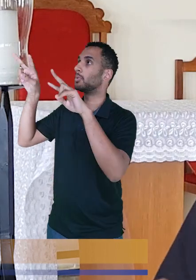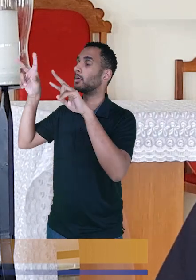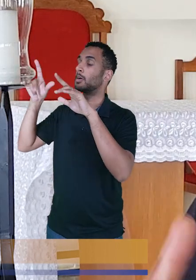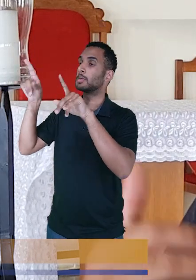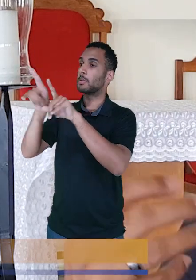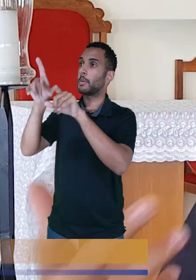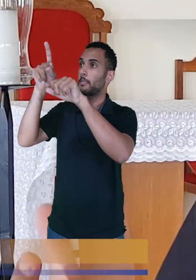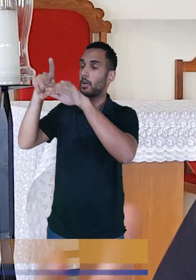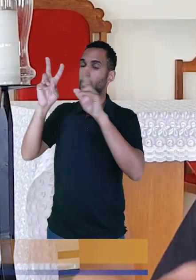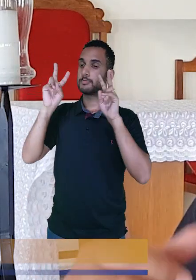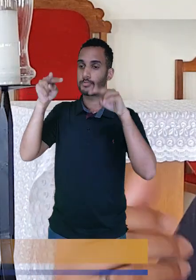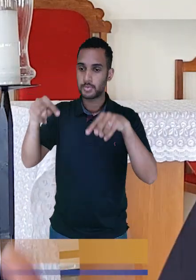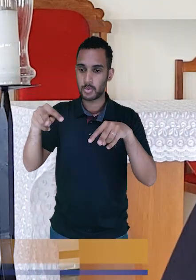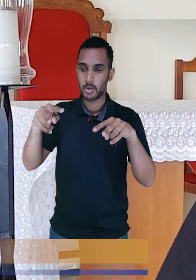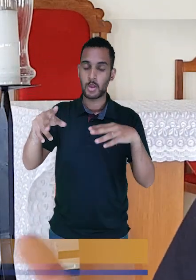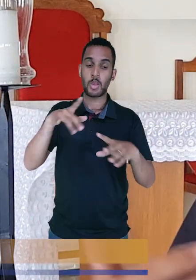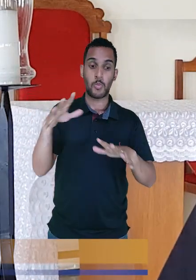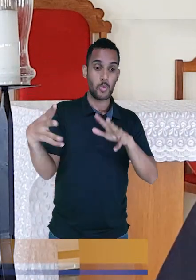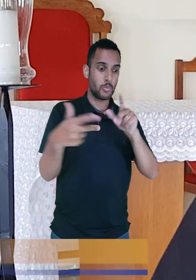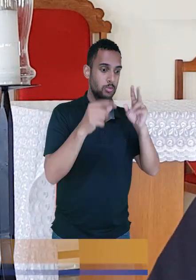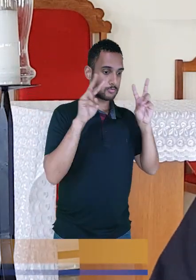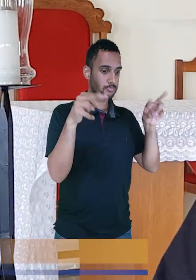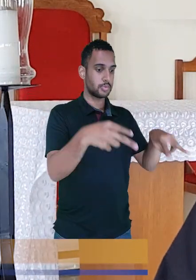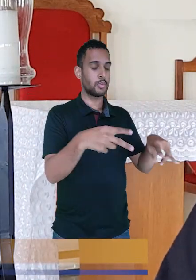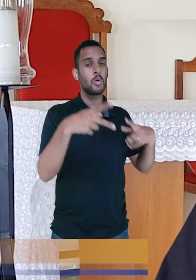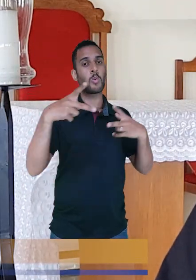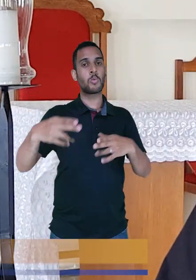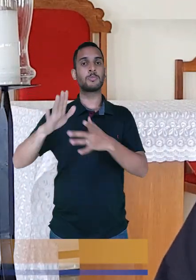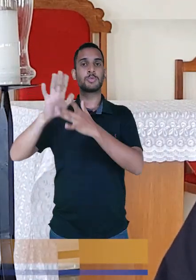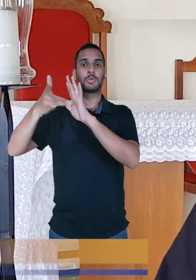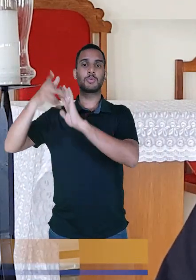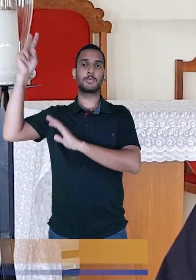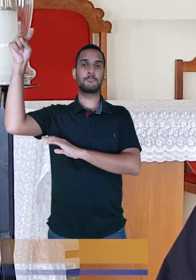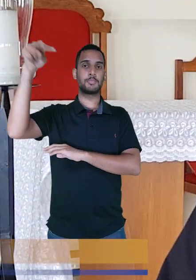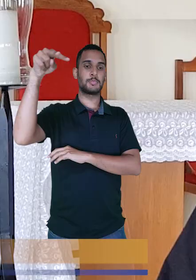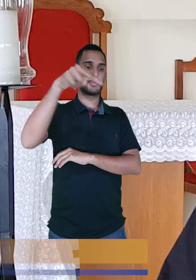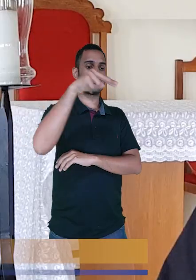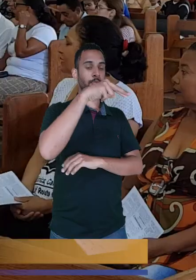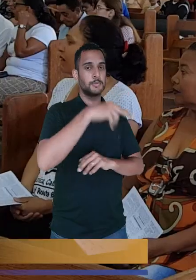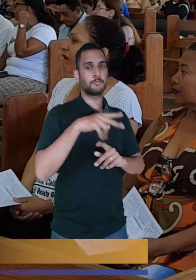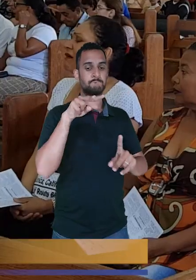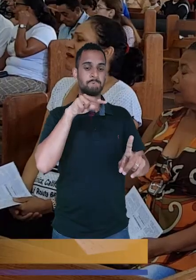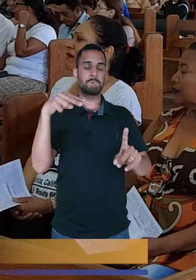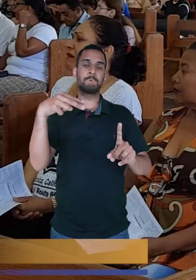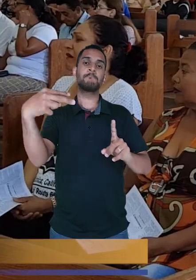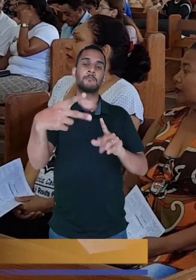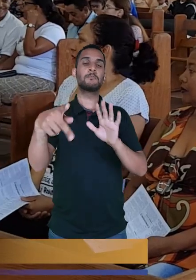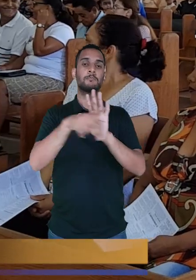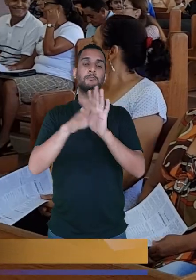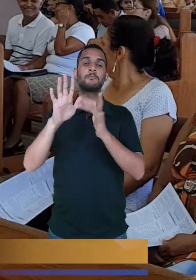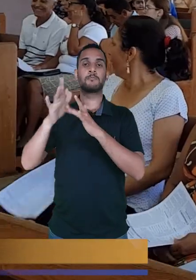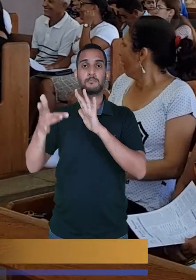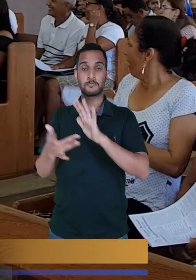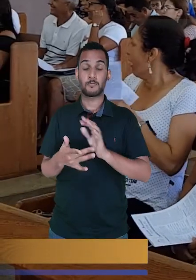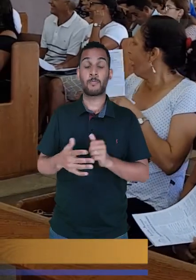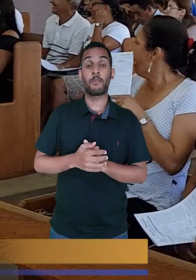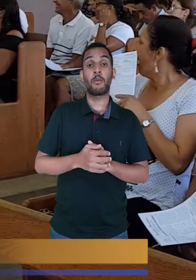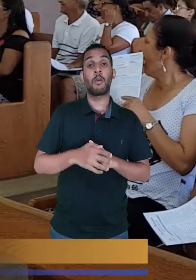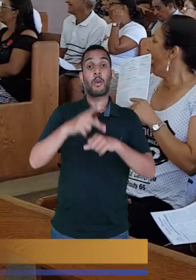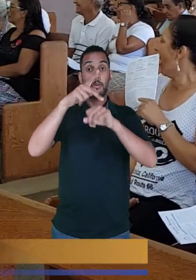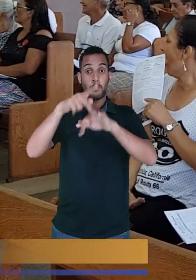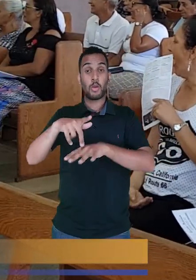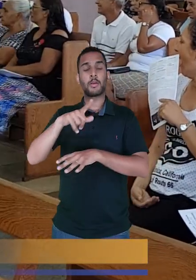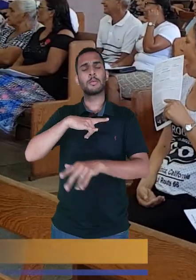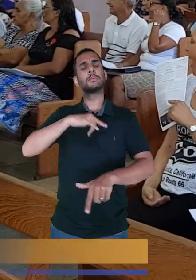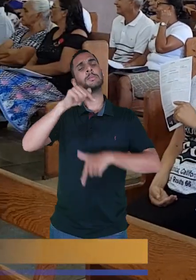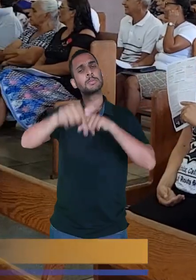e depois olhar para a paróquia, olhar para o mundo com o mesmo olhar de nosso Senhor Jesus Cristo. A paróquia Nossa Senhora da Libertação é